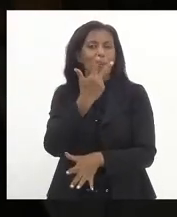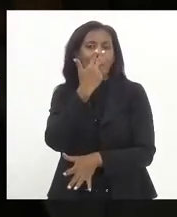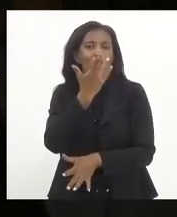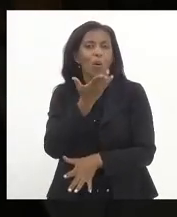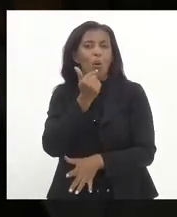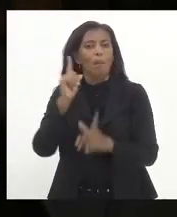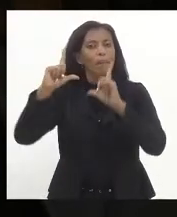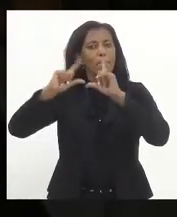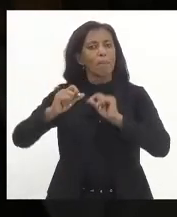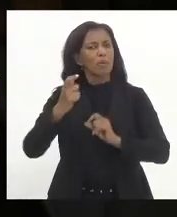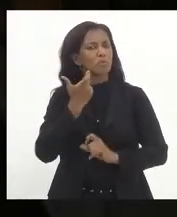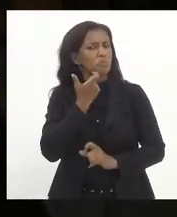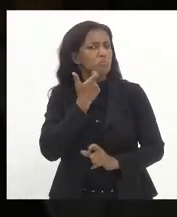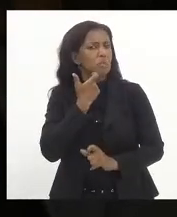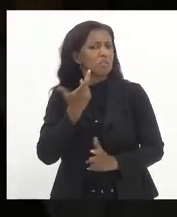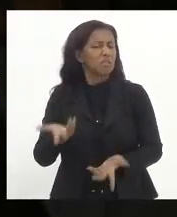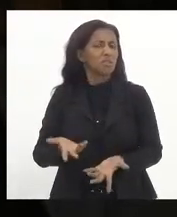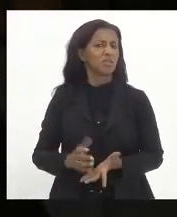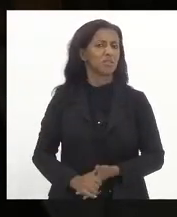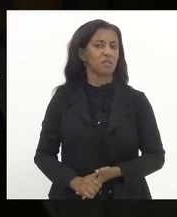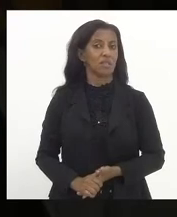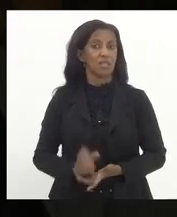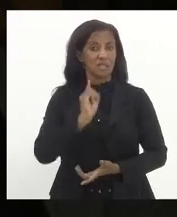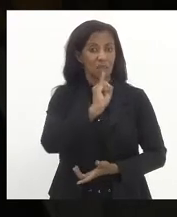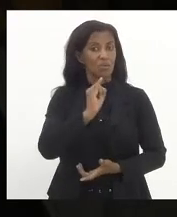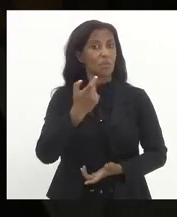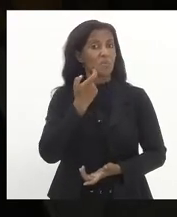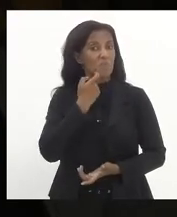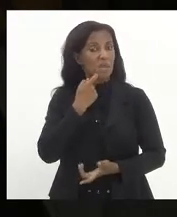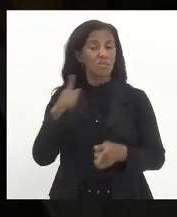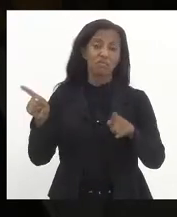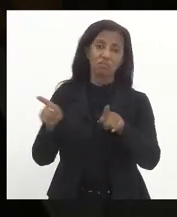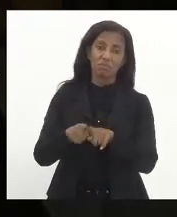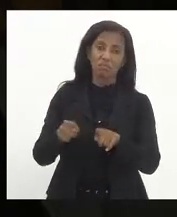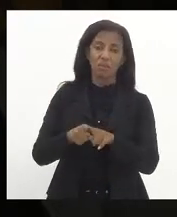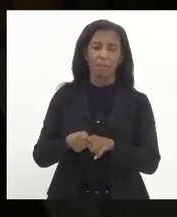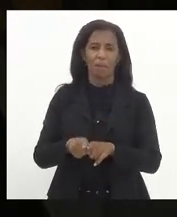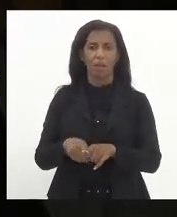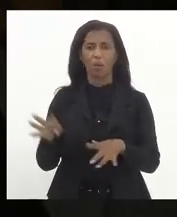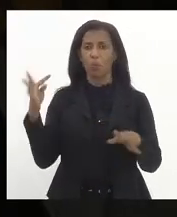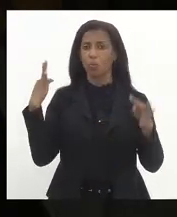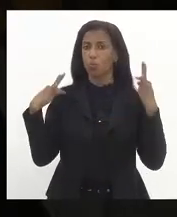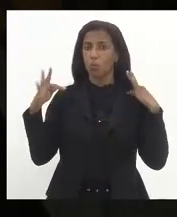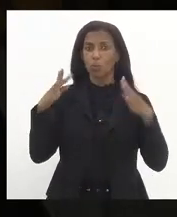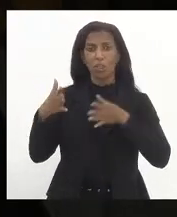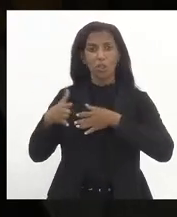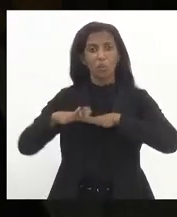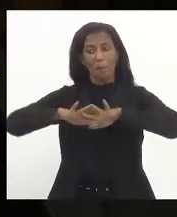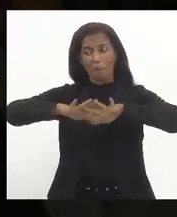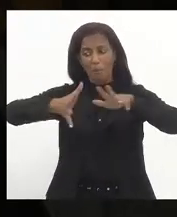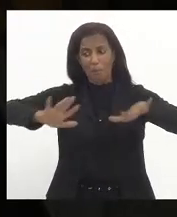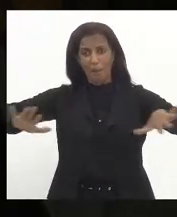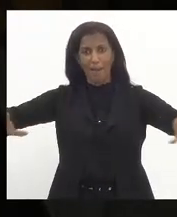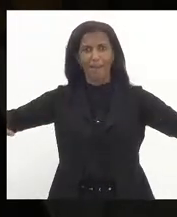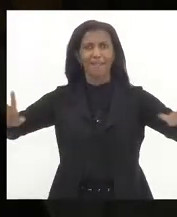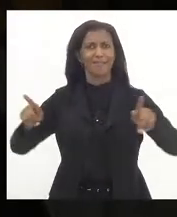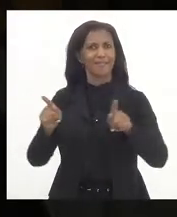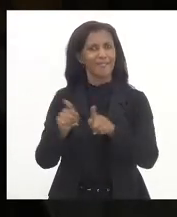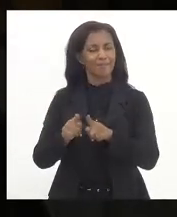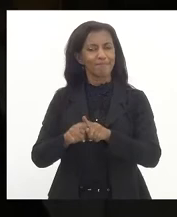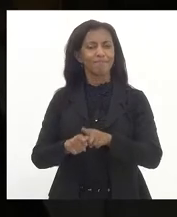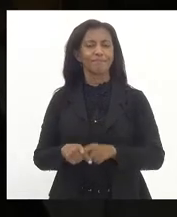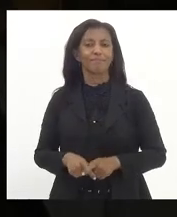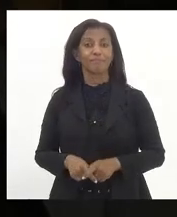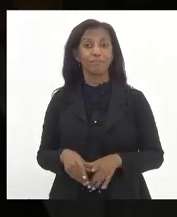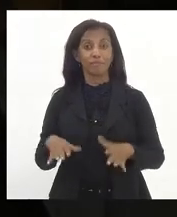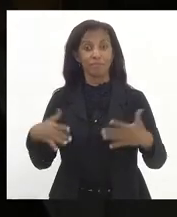comer. Então, assim, o pescado também, o turismo náutico, o turismo marítimo, não é? Então,